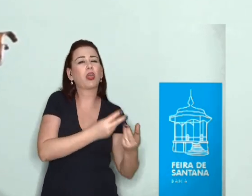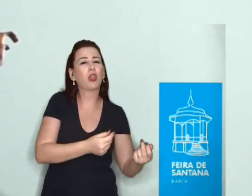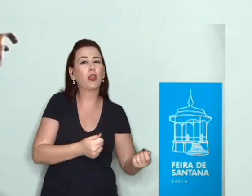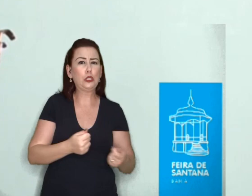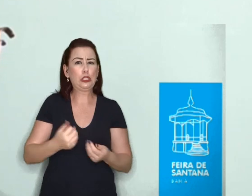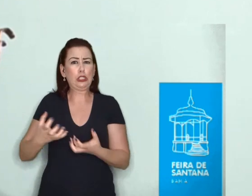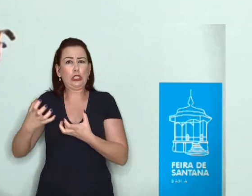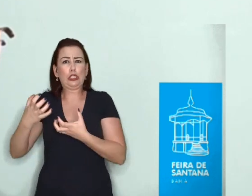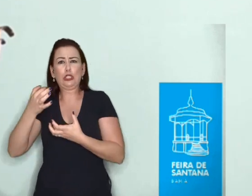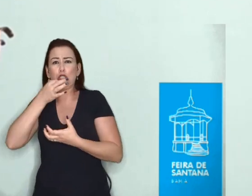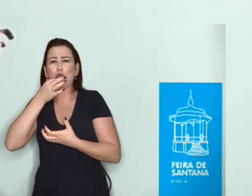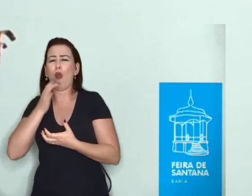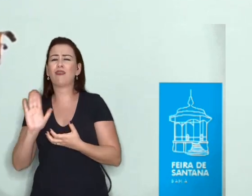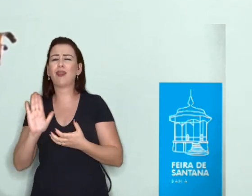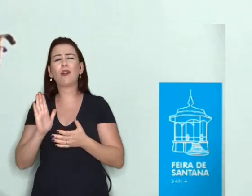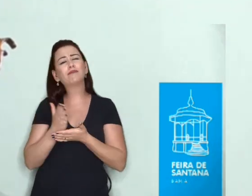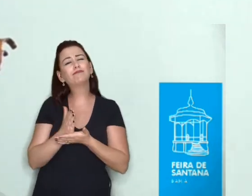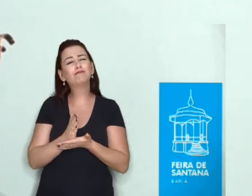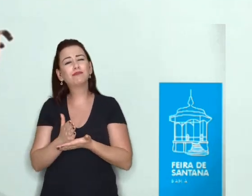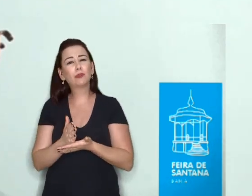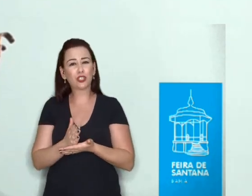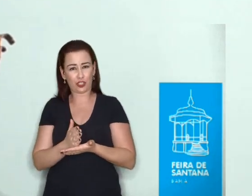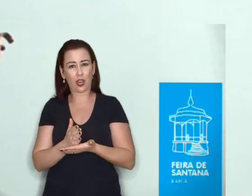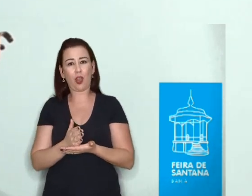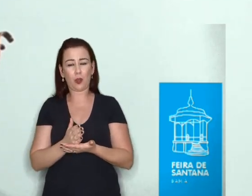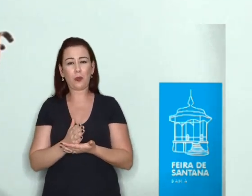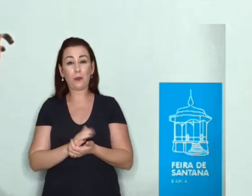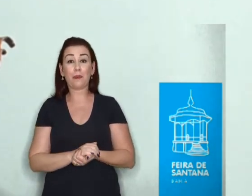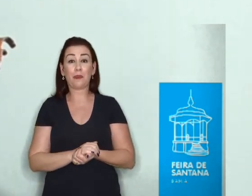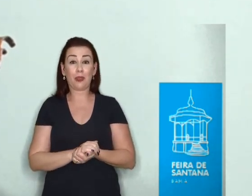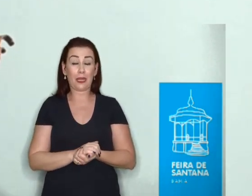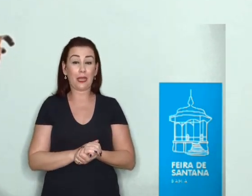macio, nem tão duro, né. E